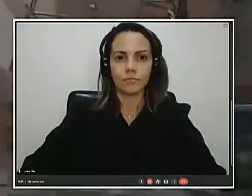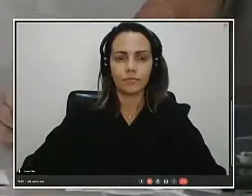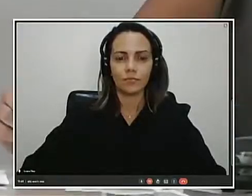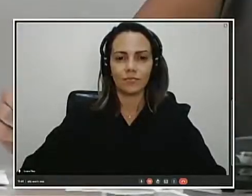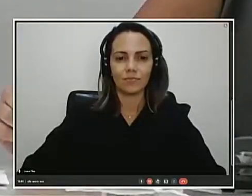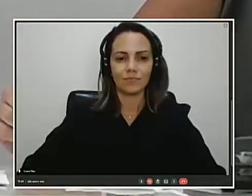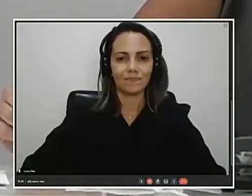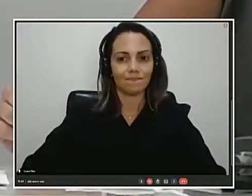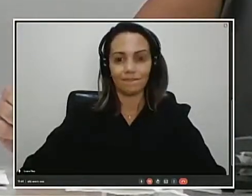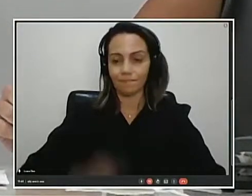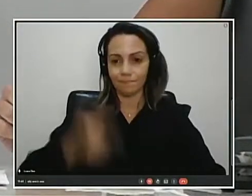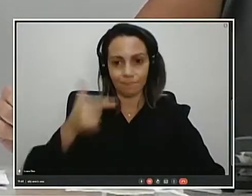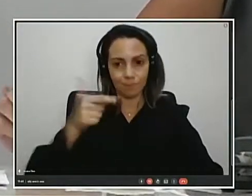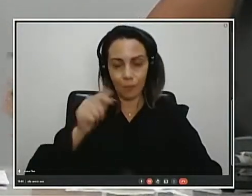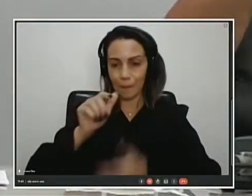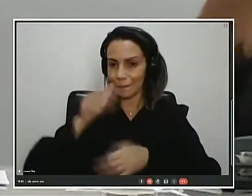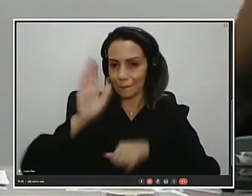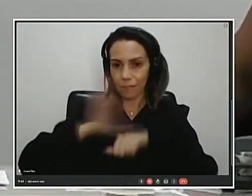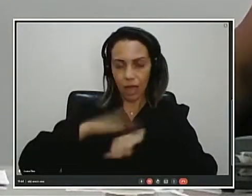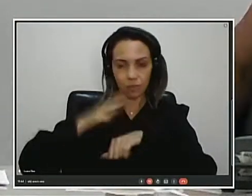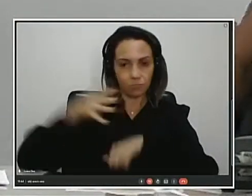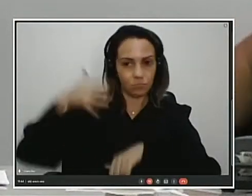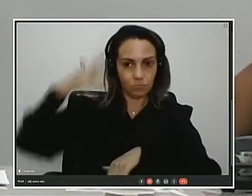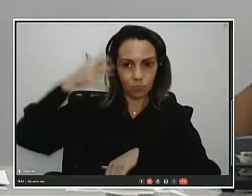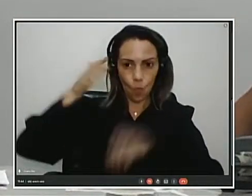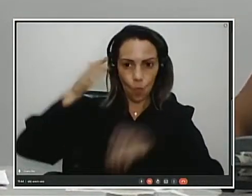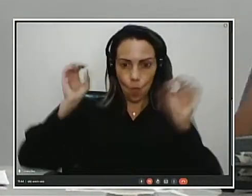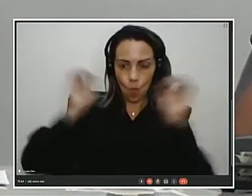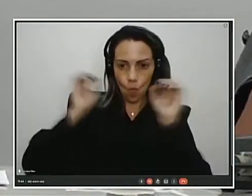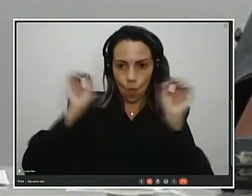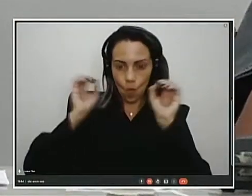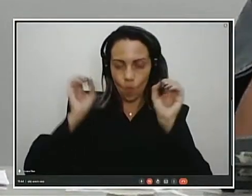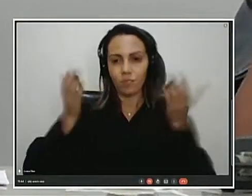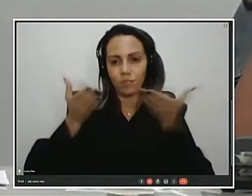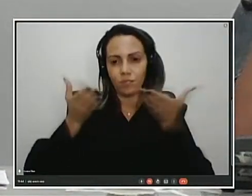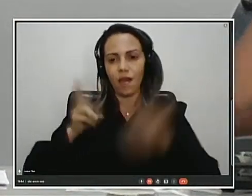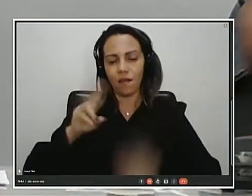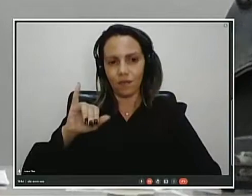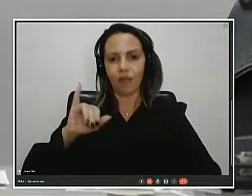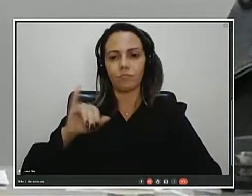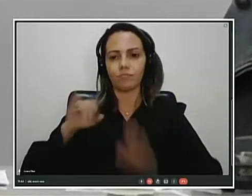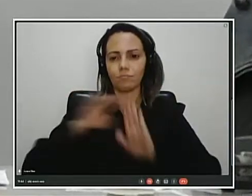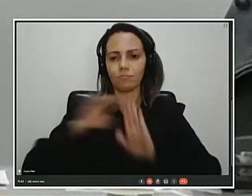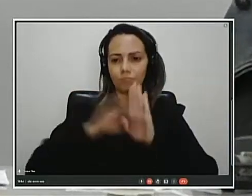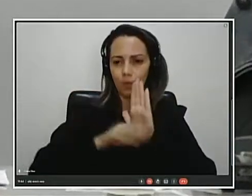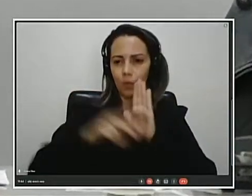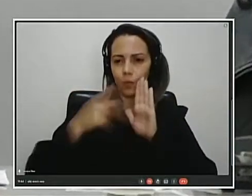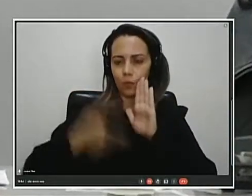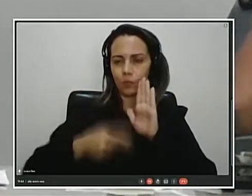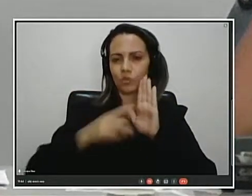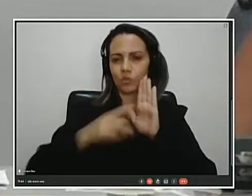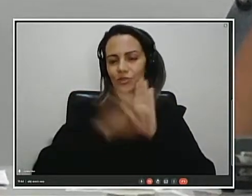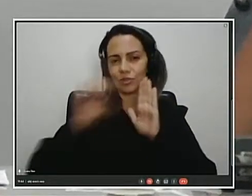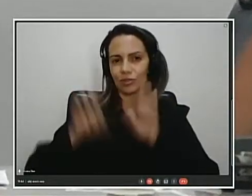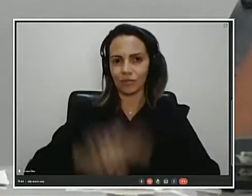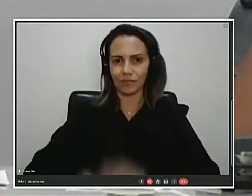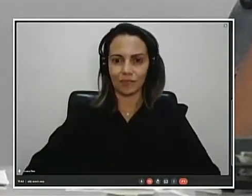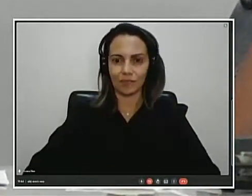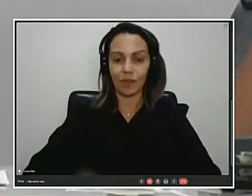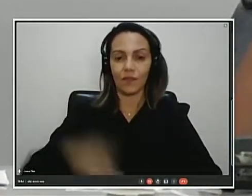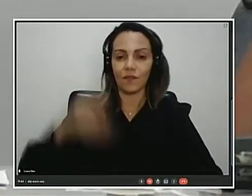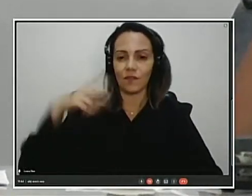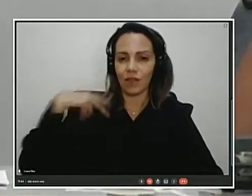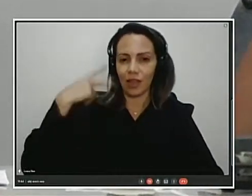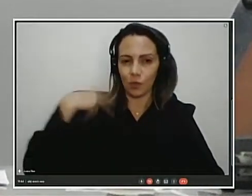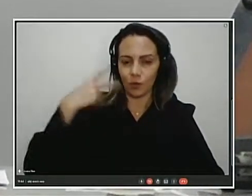Não havendo mais inscrição para a tribuna, passamos de imediato à ordem do dia. Solicito ao vereador Valdir